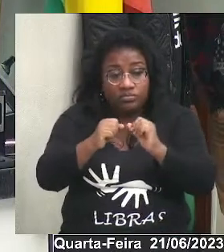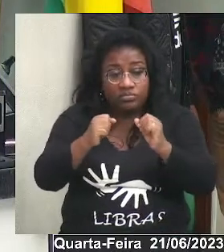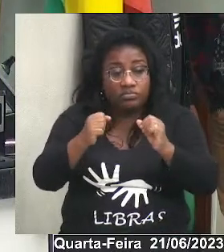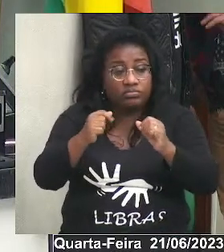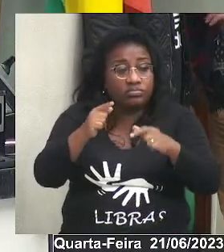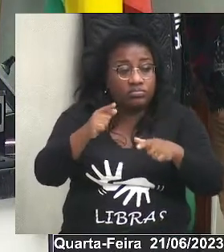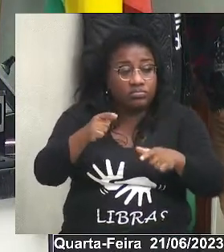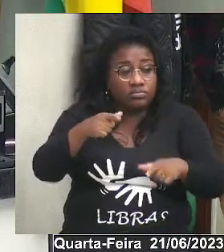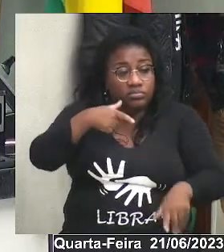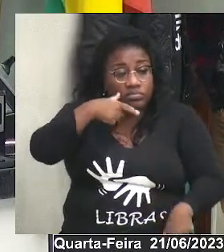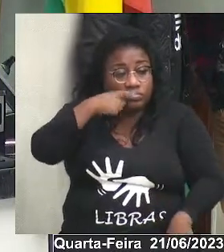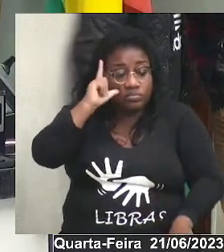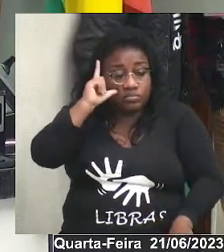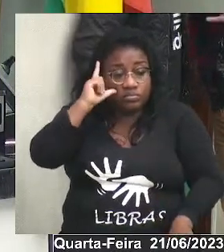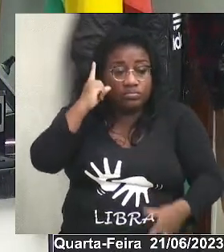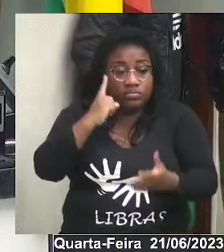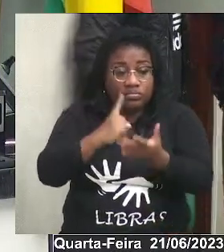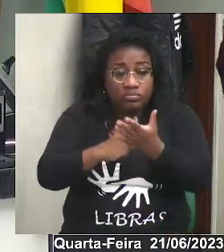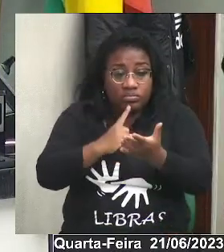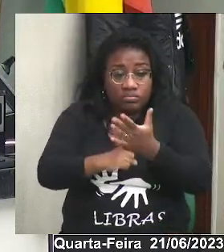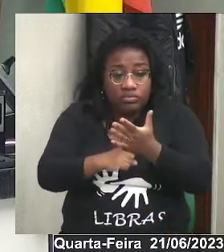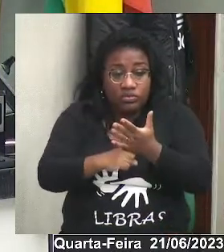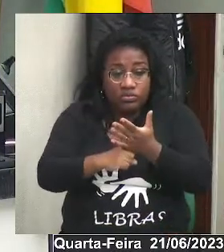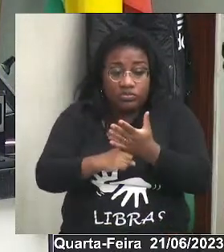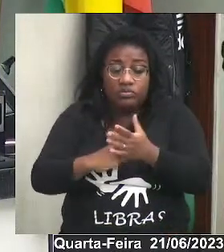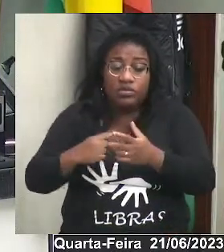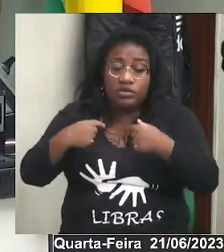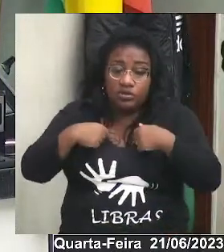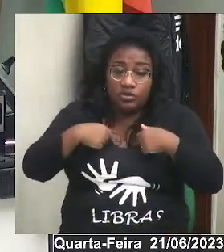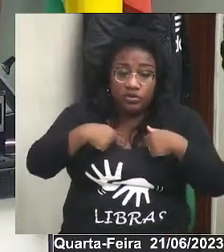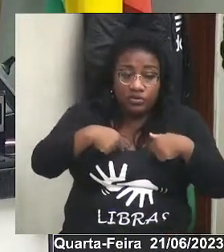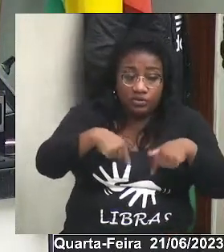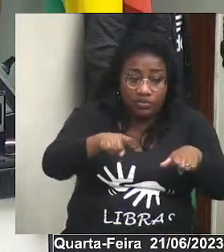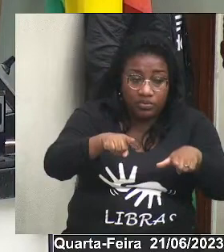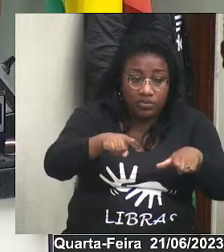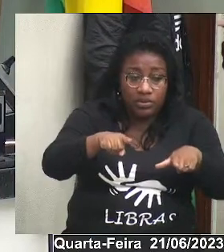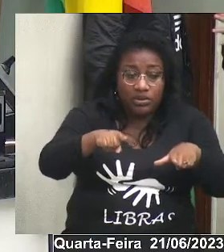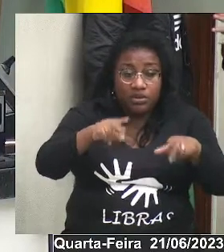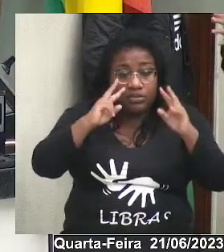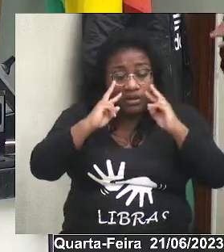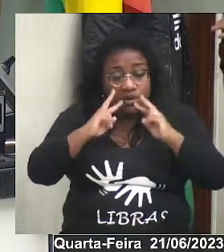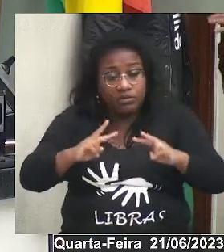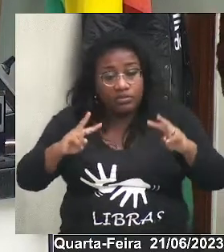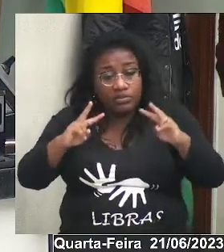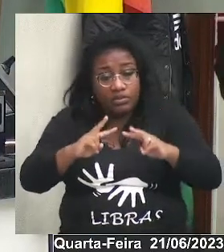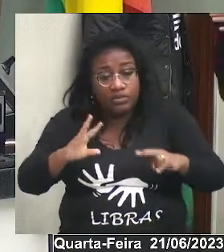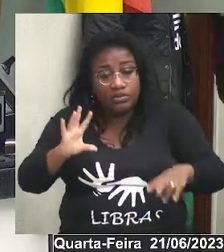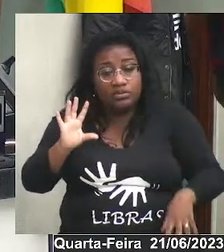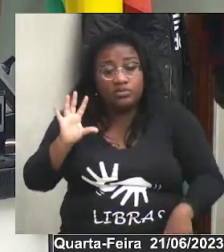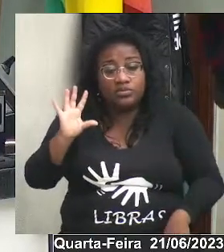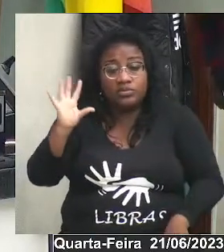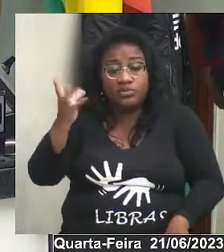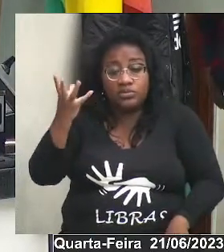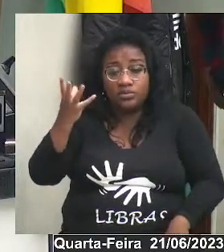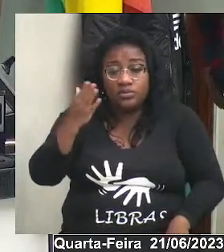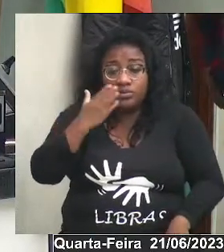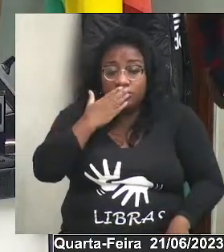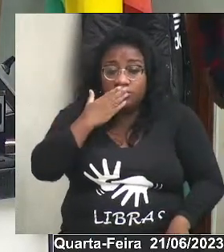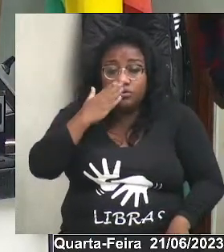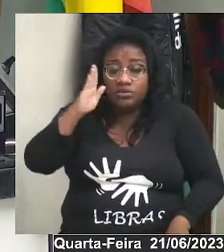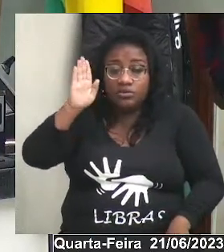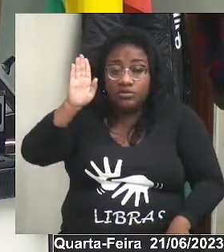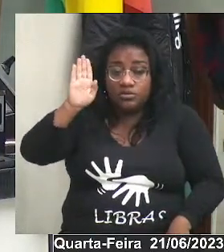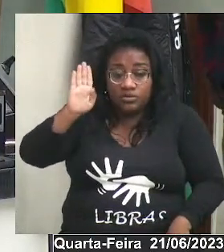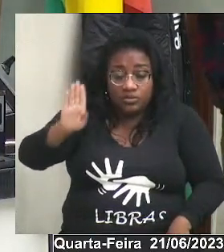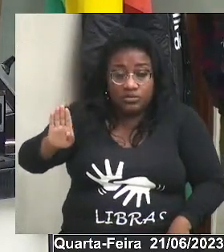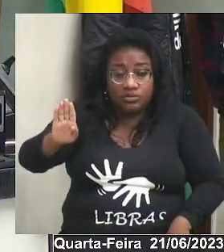discutir com vocês. Ontem eu tinha compromisso, estive lá na reunião, porque eu queria ouvir tudo o que estaria acontecendo, porque eu dei minha palavra